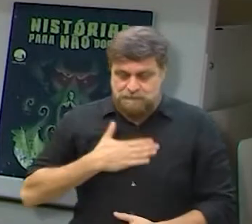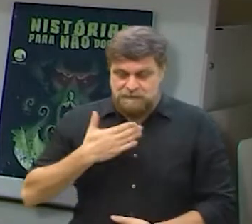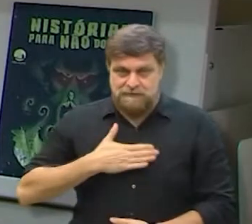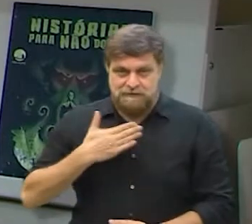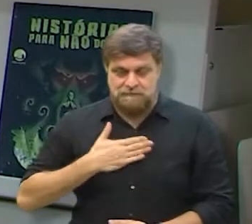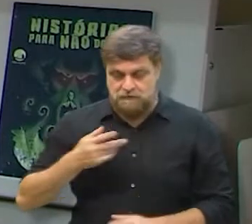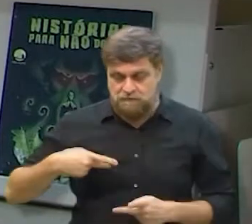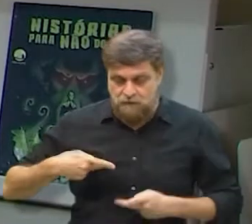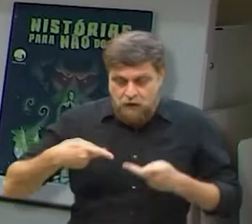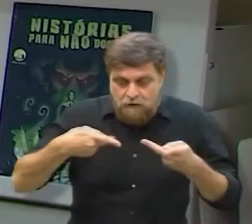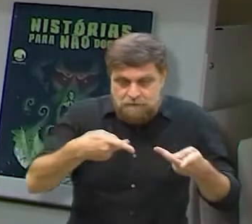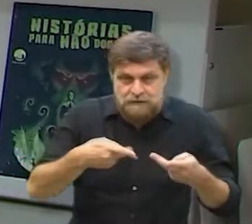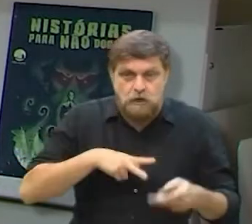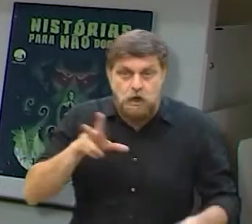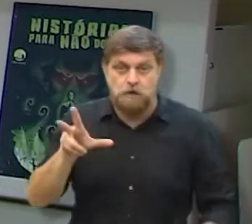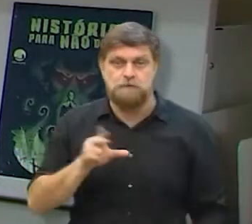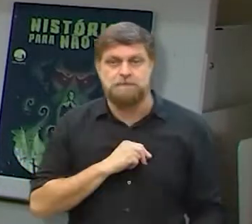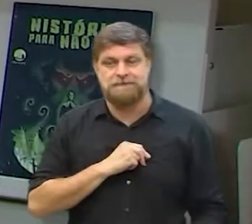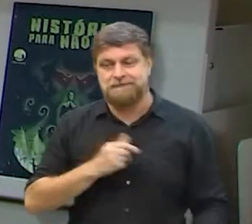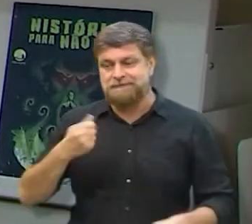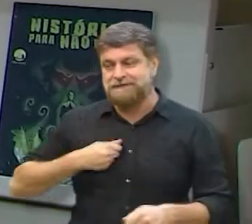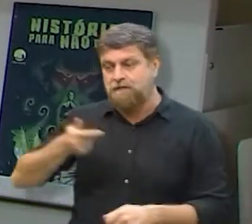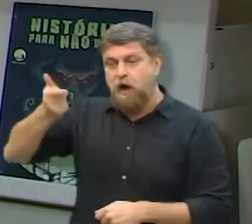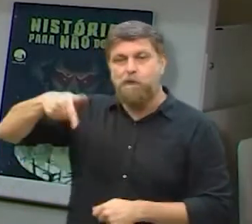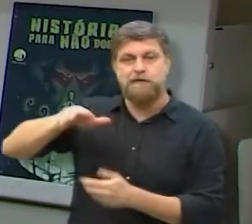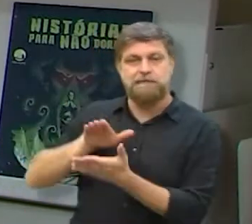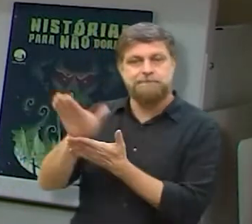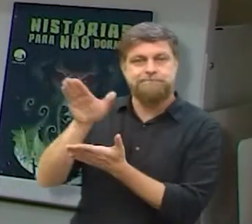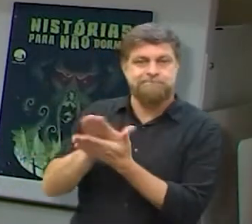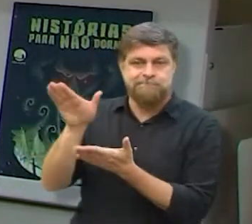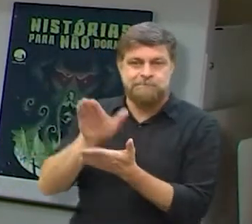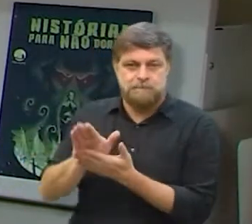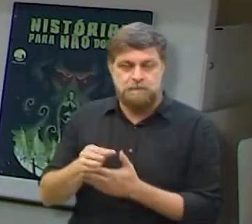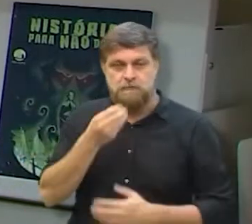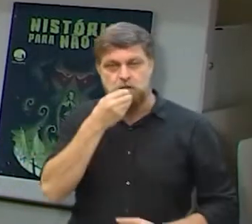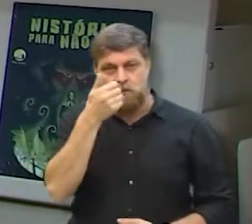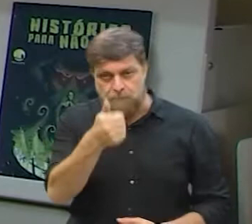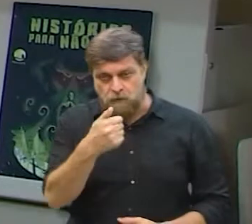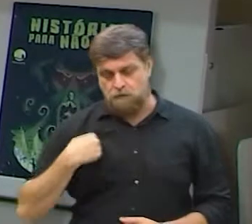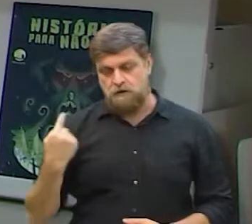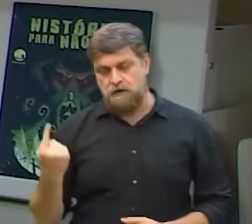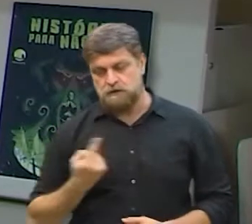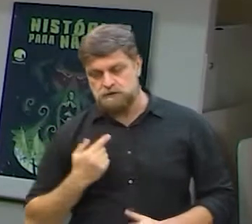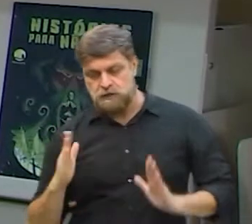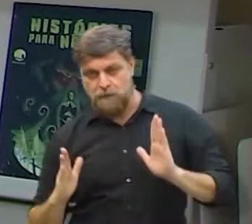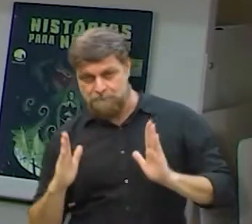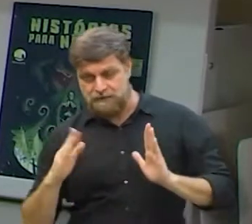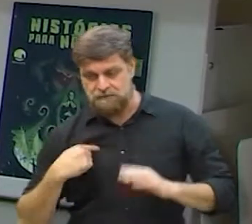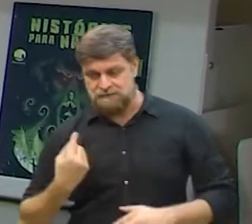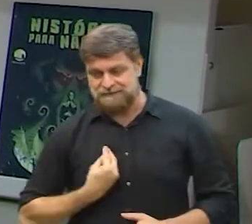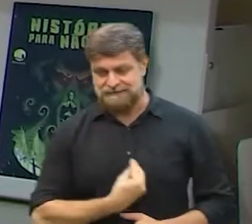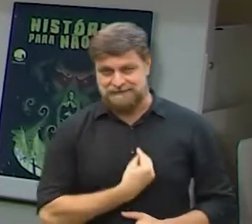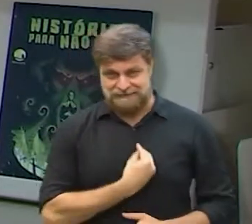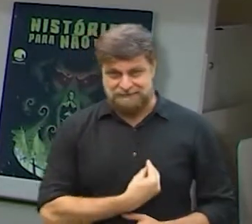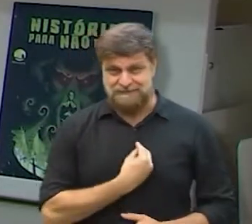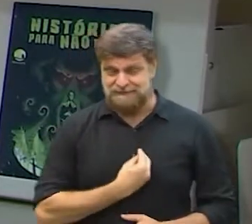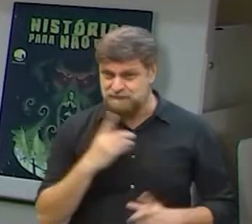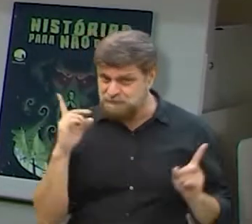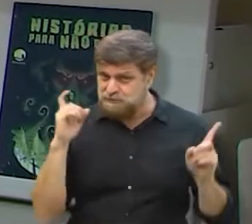essa aqui, foi de surpresa, inclusive, quando fui convidado, eu falei, nossa, eu precisava conseguir mais algumas. Mas é muito bom, porque a gente está vivendo um